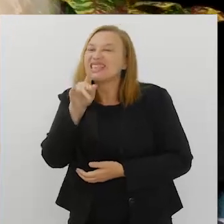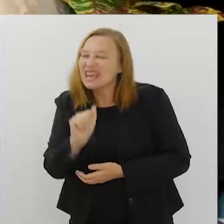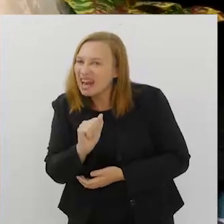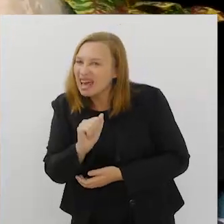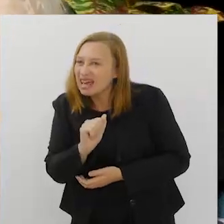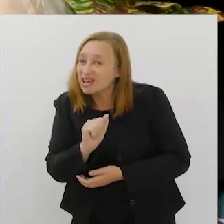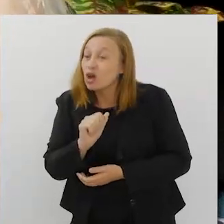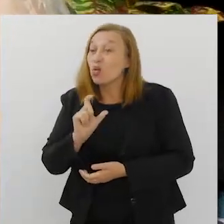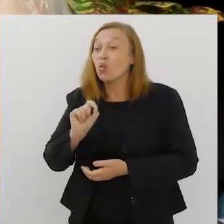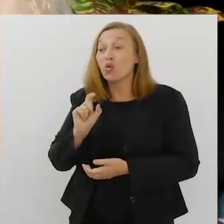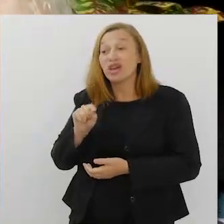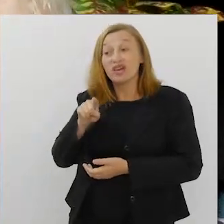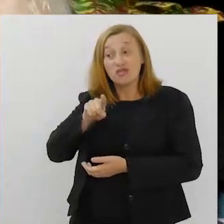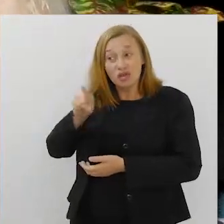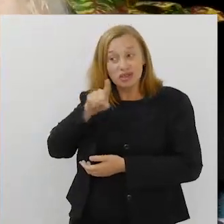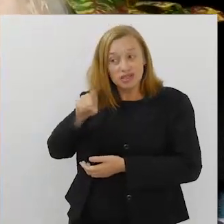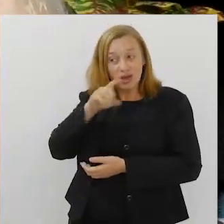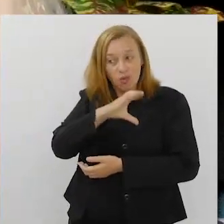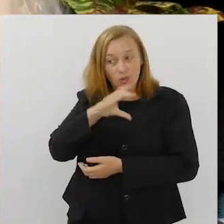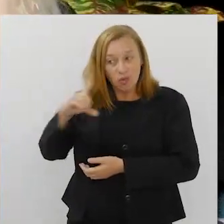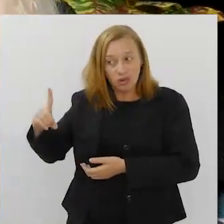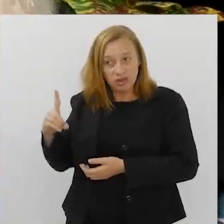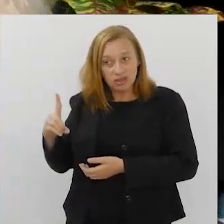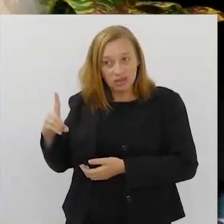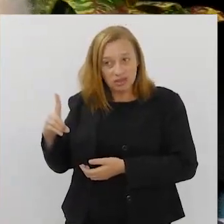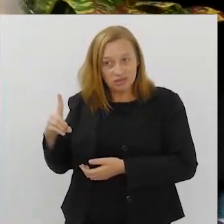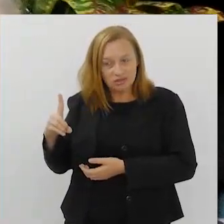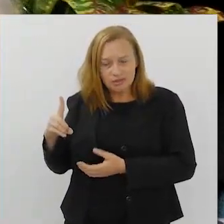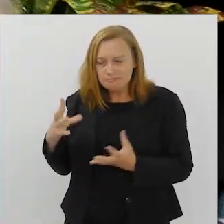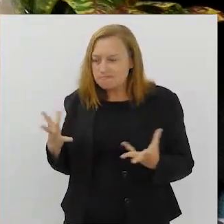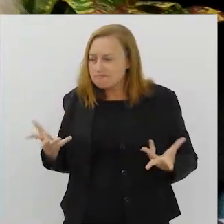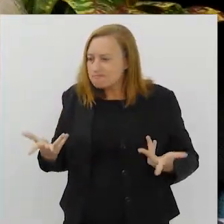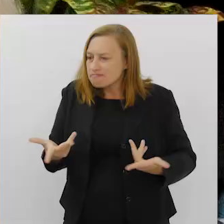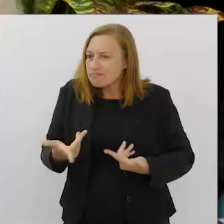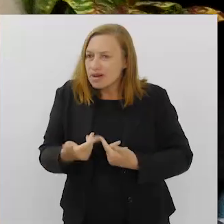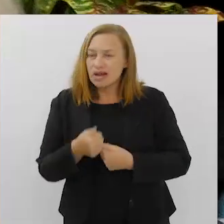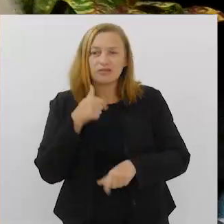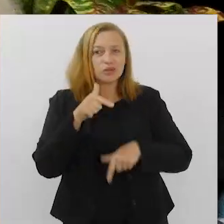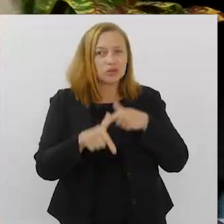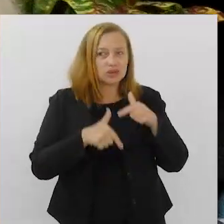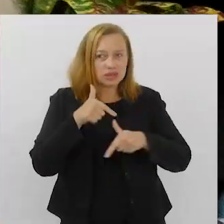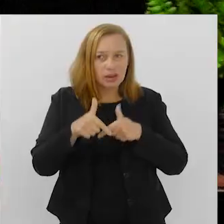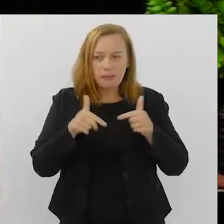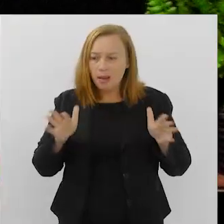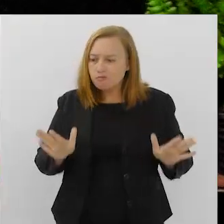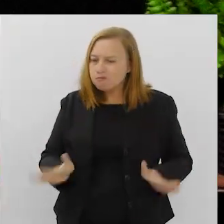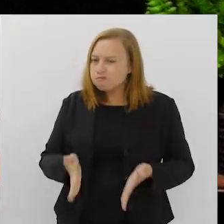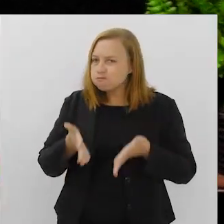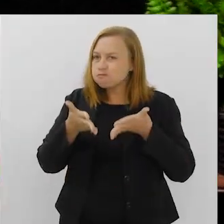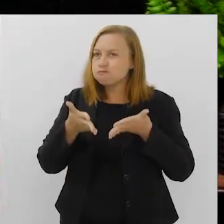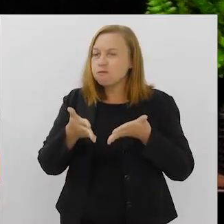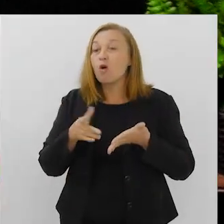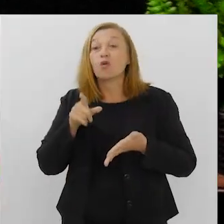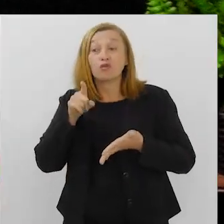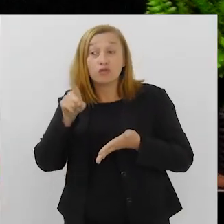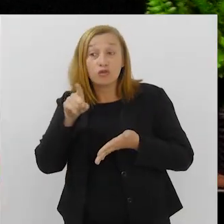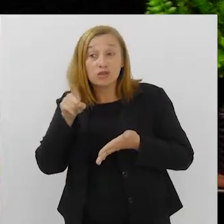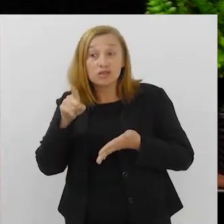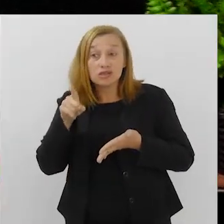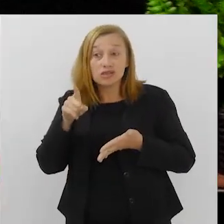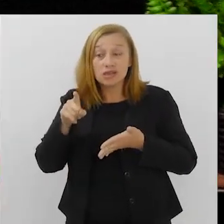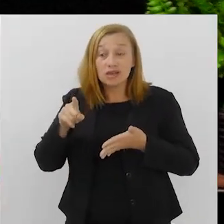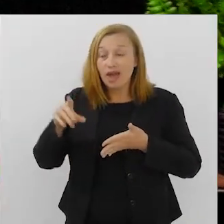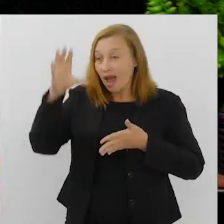Priscila. O que é a Priscila, como coordenadora desse belíssimo, maravilhosa iniciativa, o